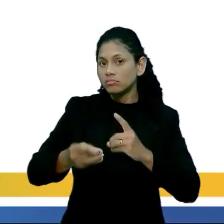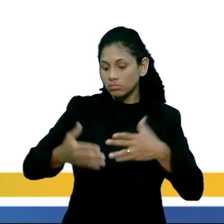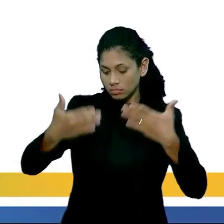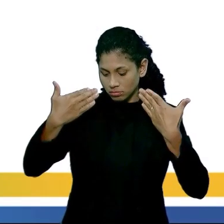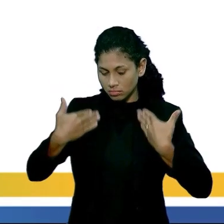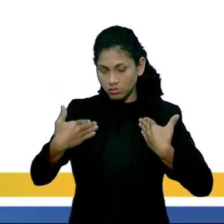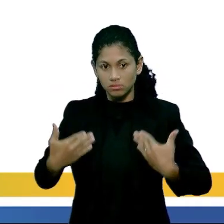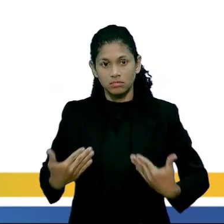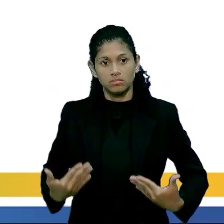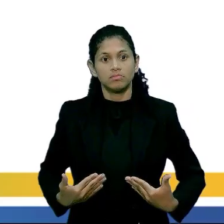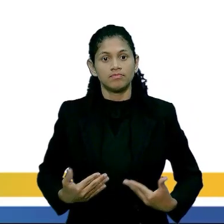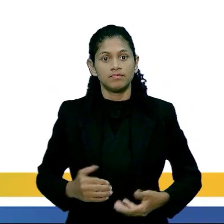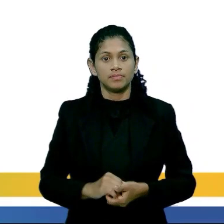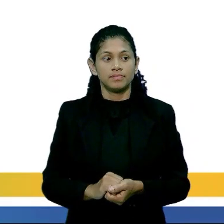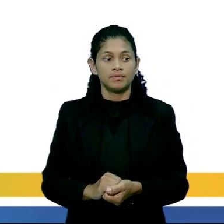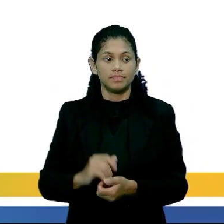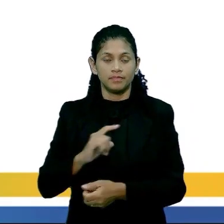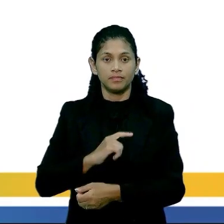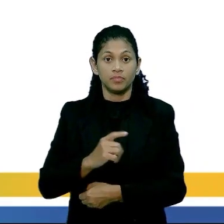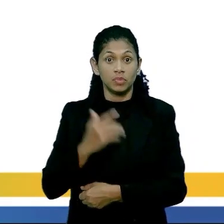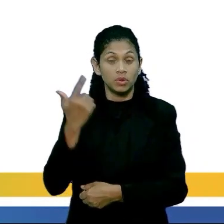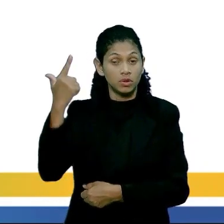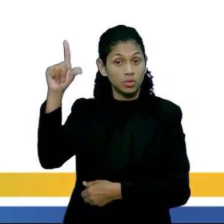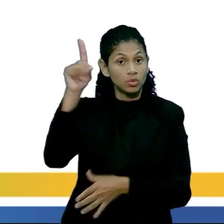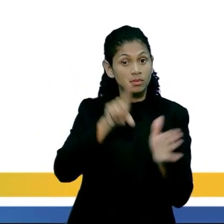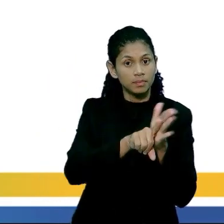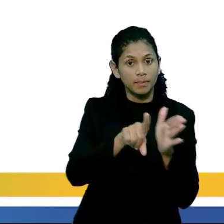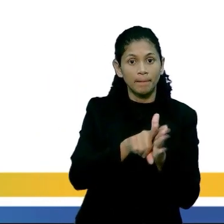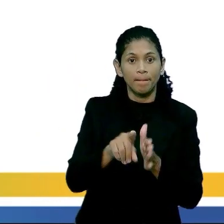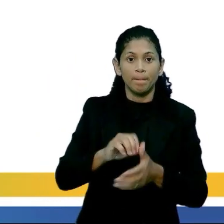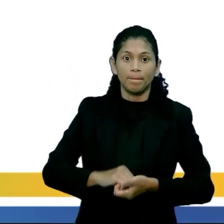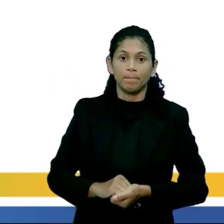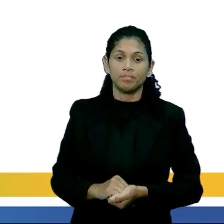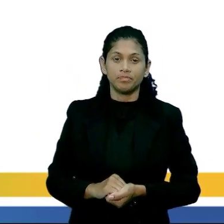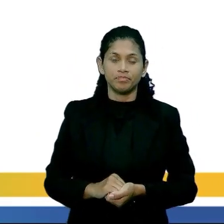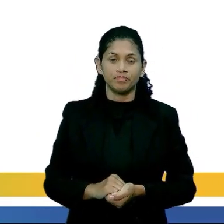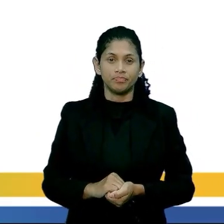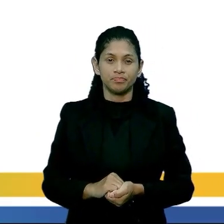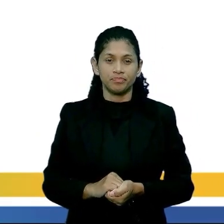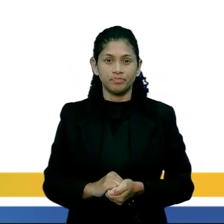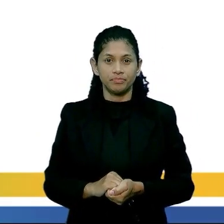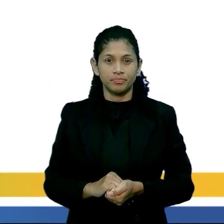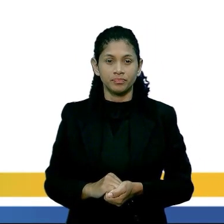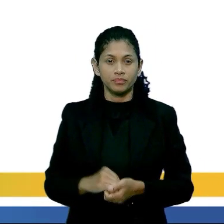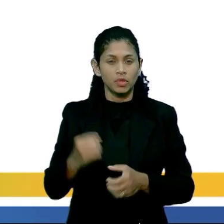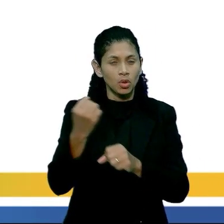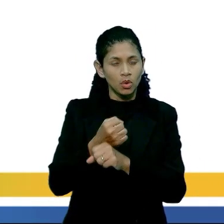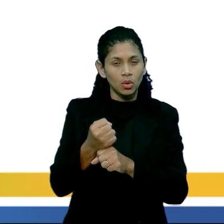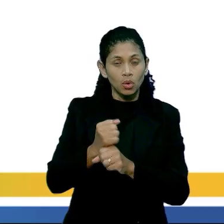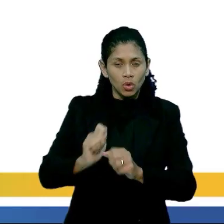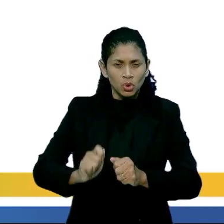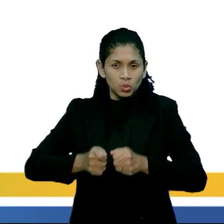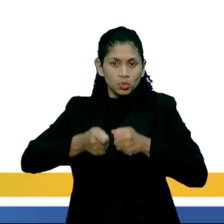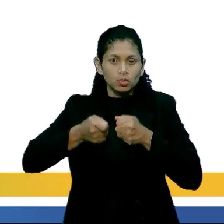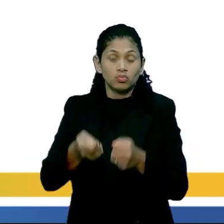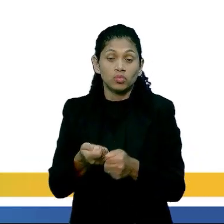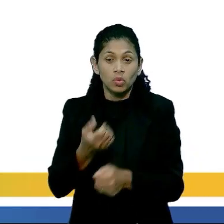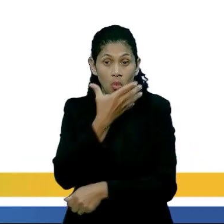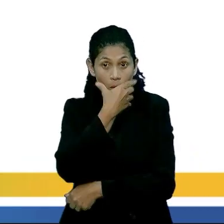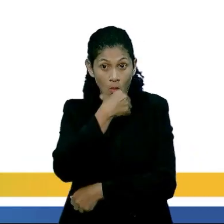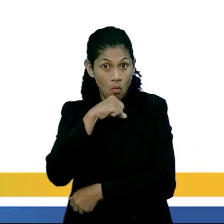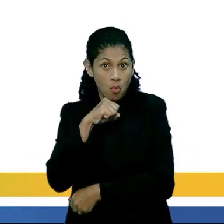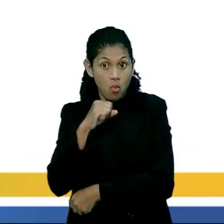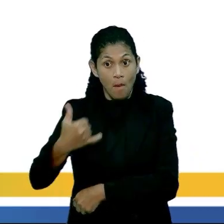beleza? Em tela a gente tem outra questão? Tem outra questão. Essa daqui é mais facinho, mais direitinho. Ó. Durante um esforço físico, um